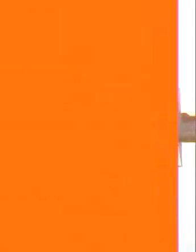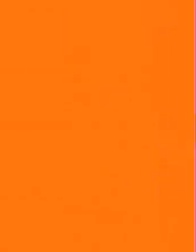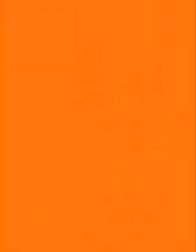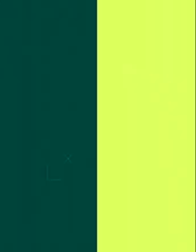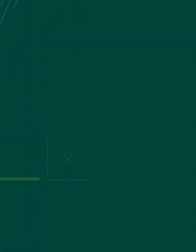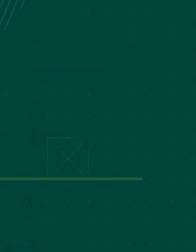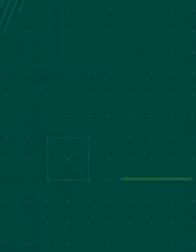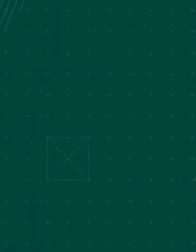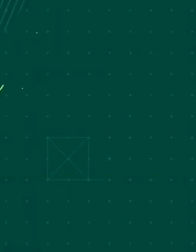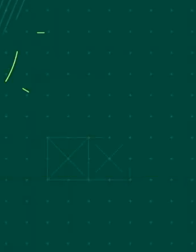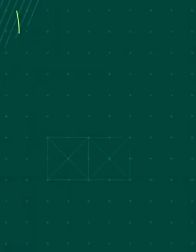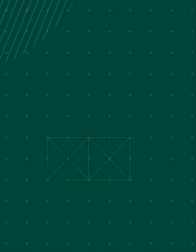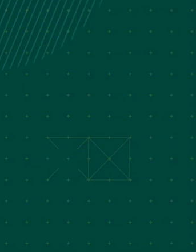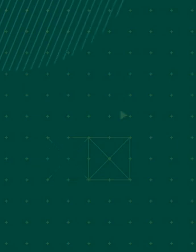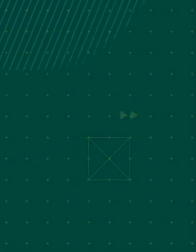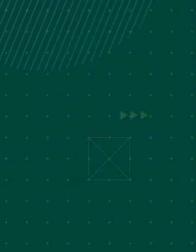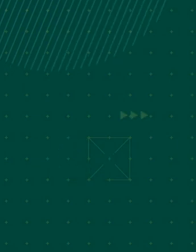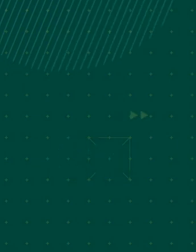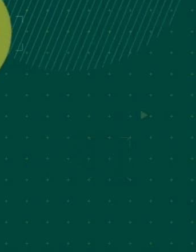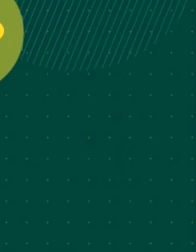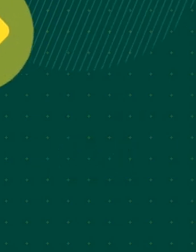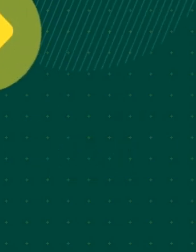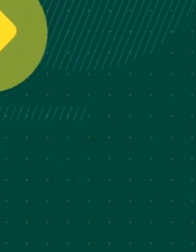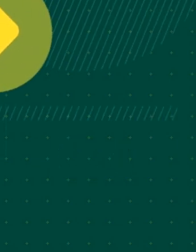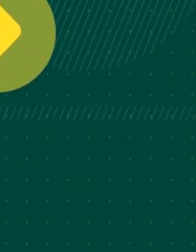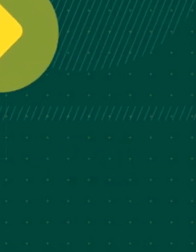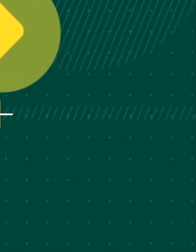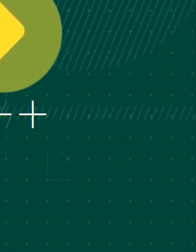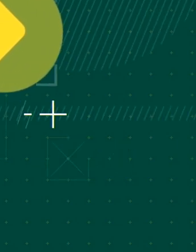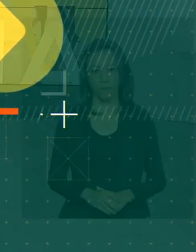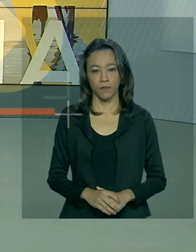aí e aí